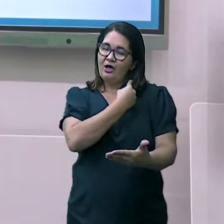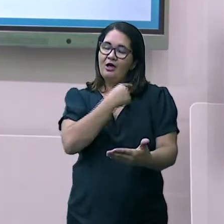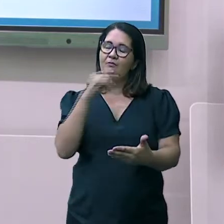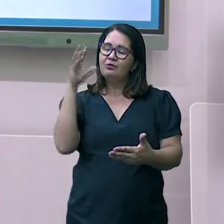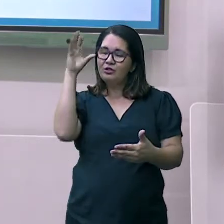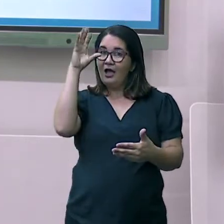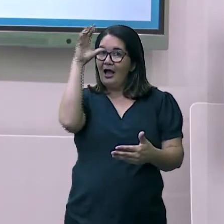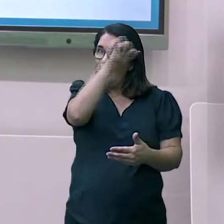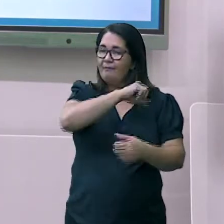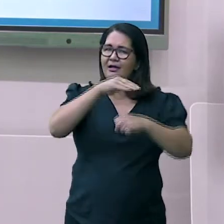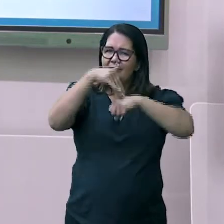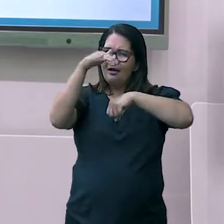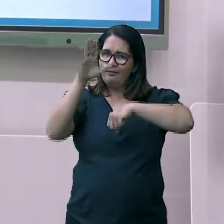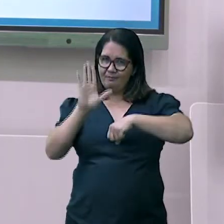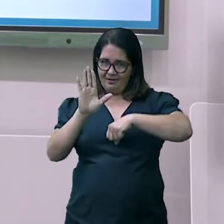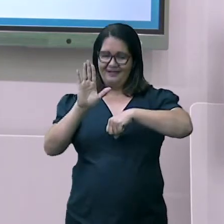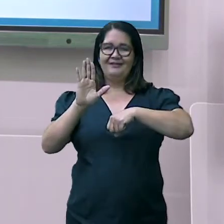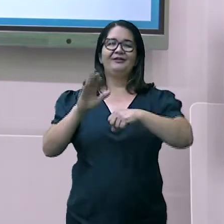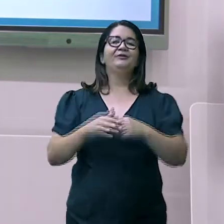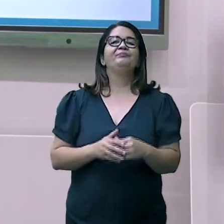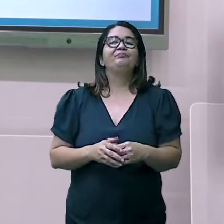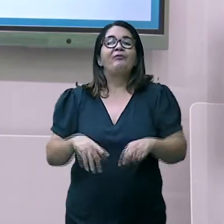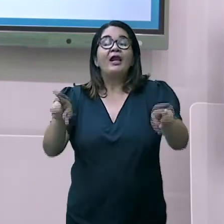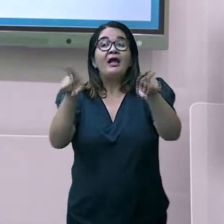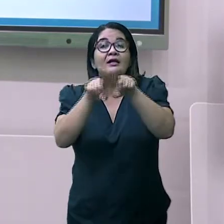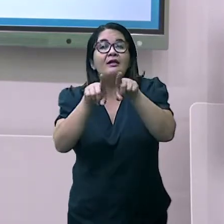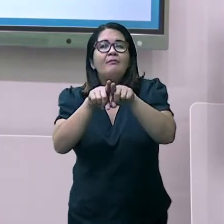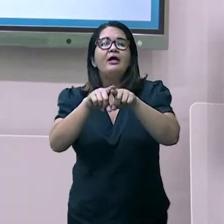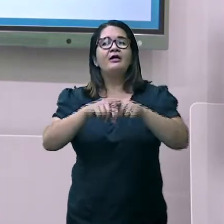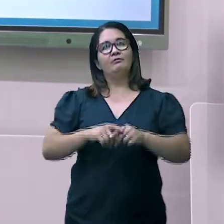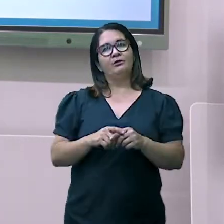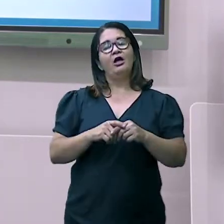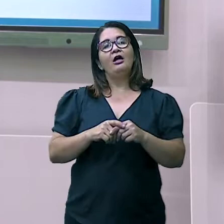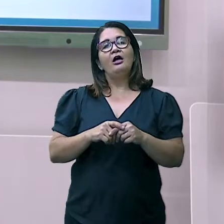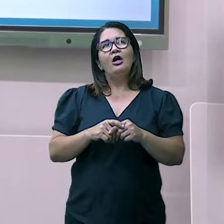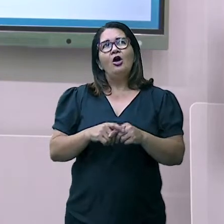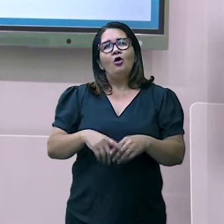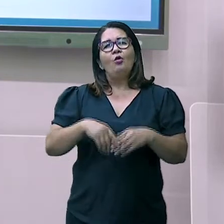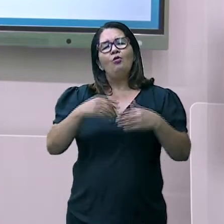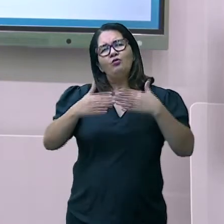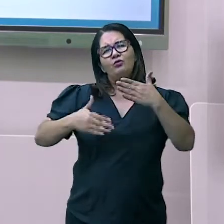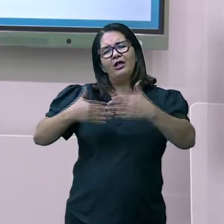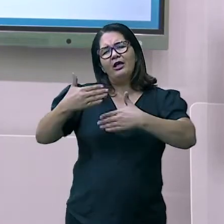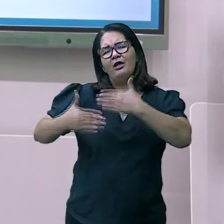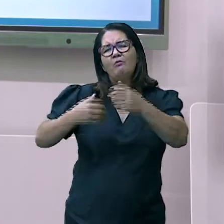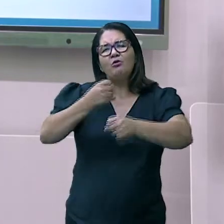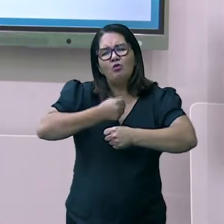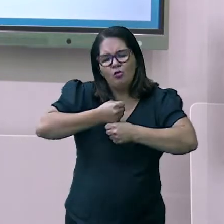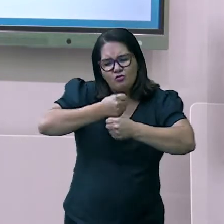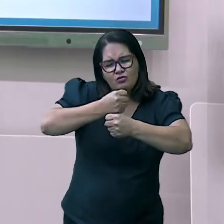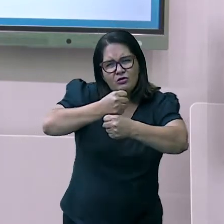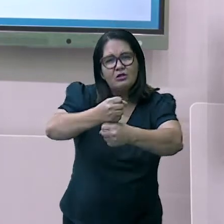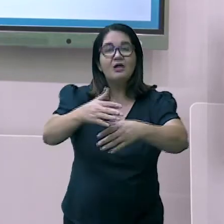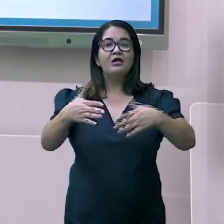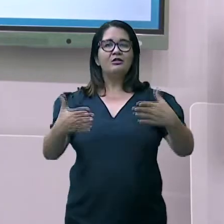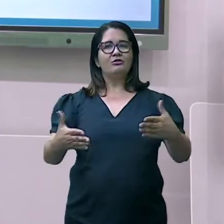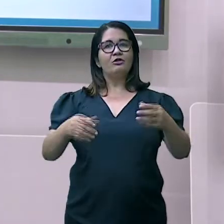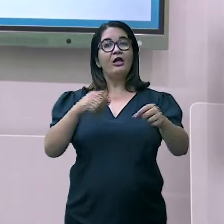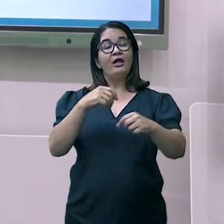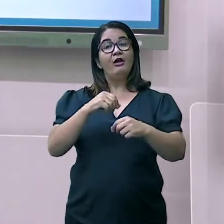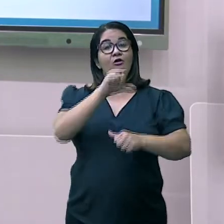e como evoluímos? Com o tempo, as formas de trabalho se modificaram de acordo com